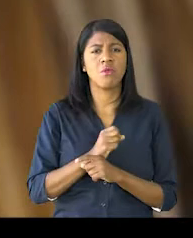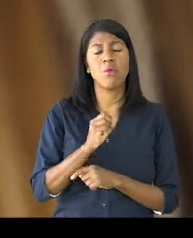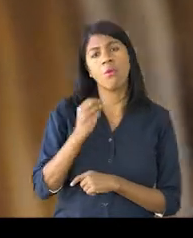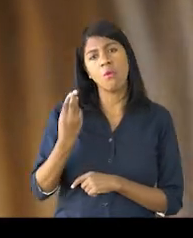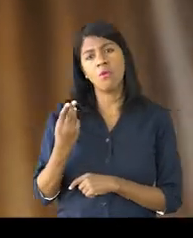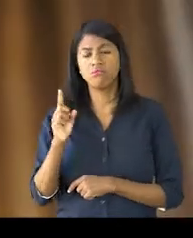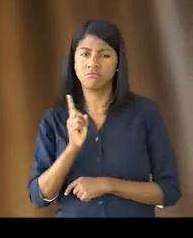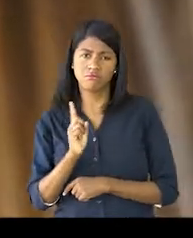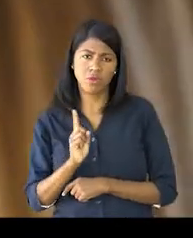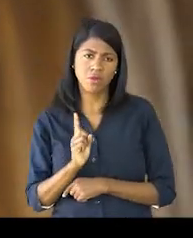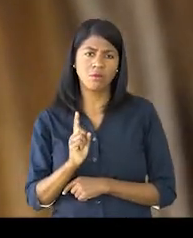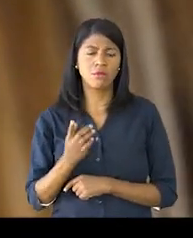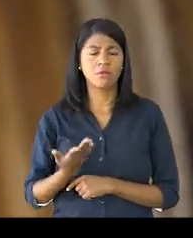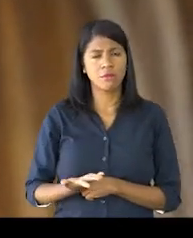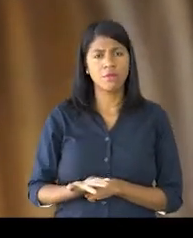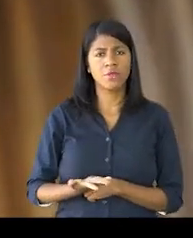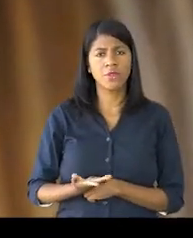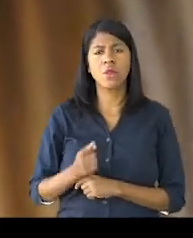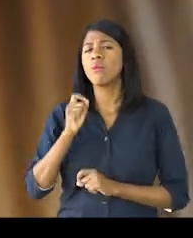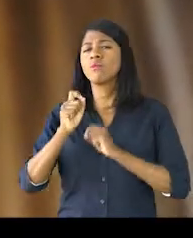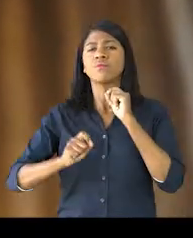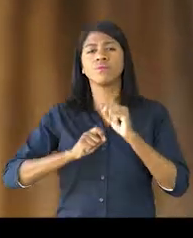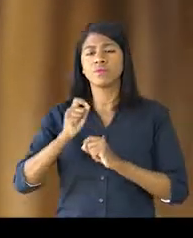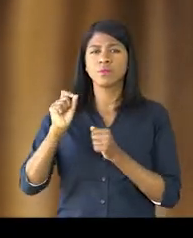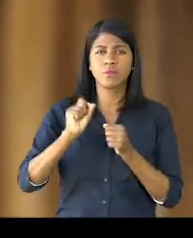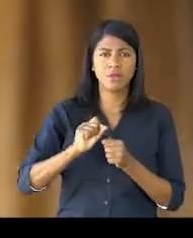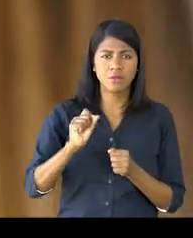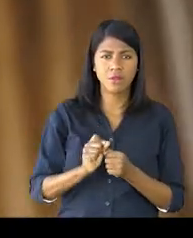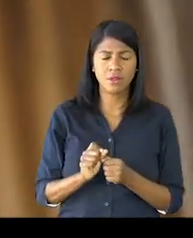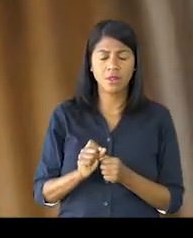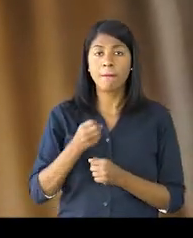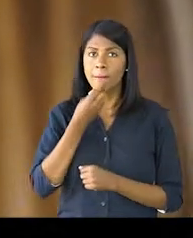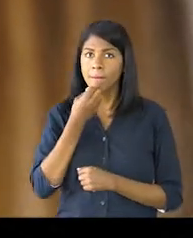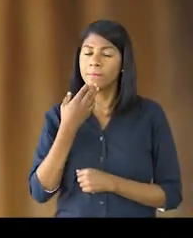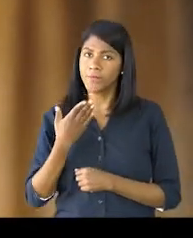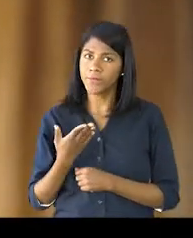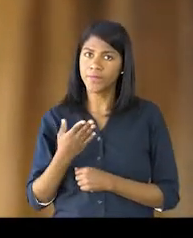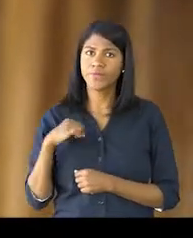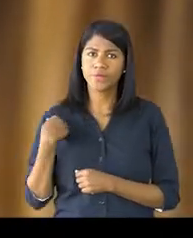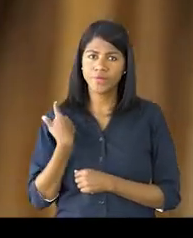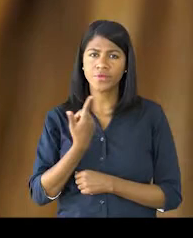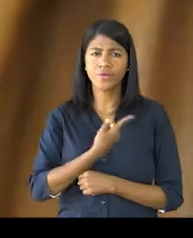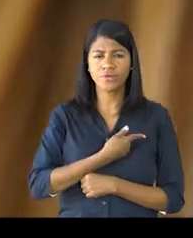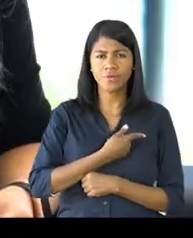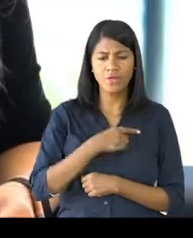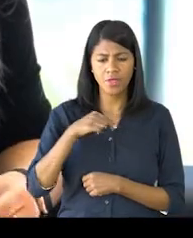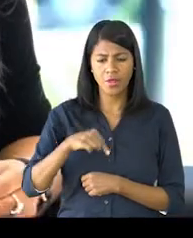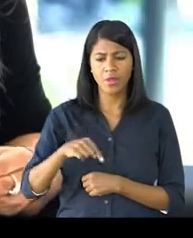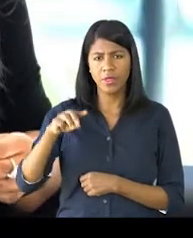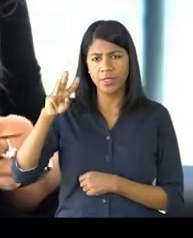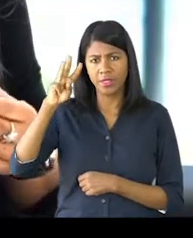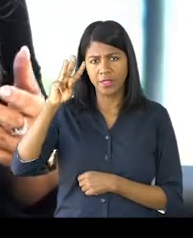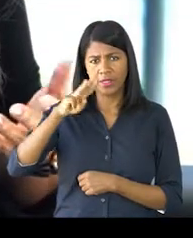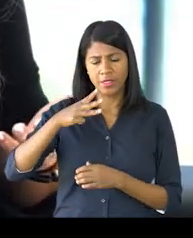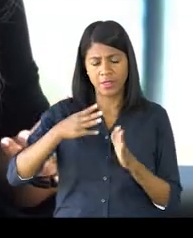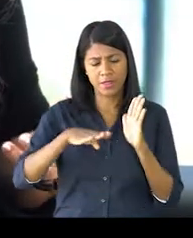ele agressor ou com dificuldades? O que que vocês fazem a respeito disso? Bom, a gente, nesse nosso